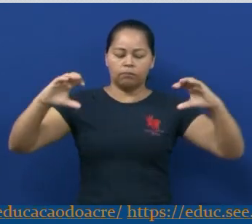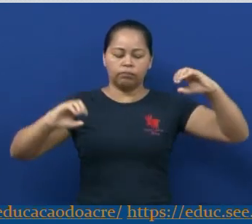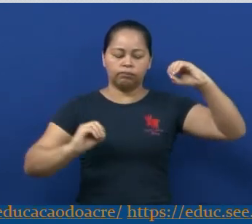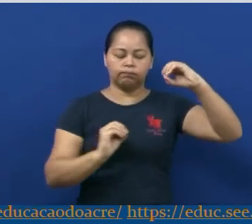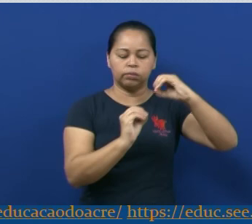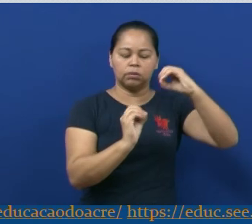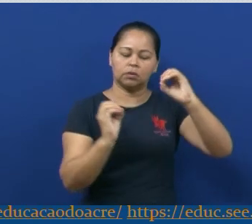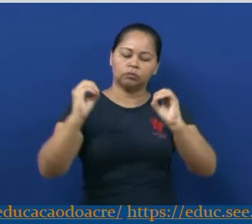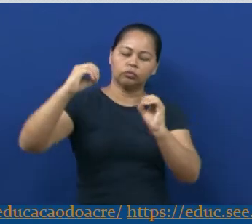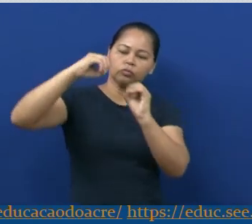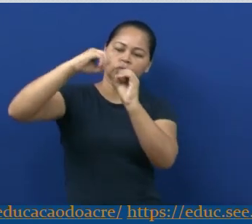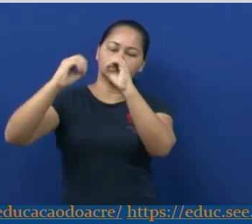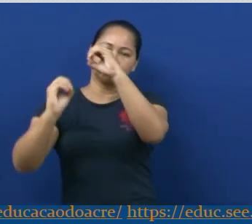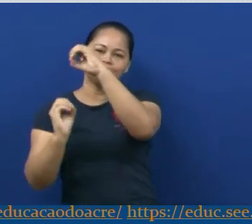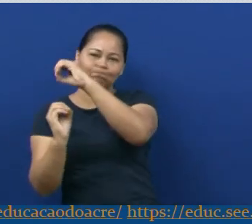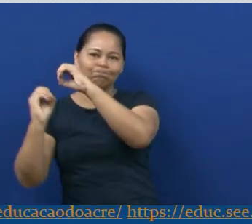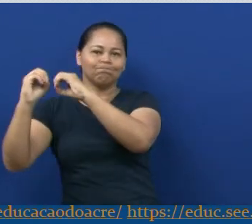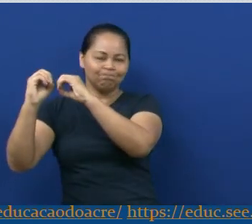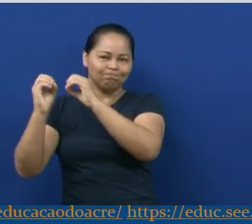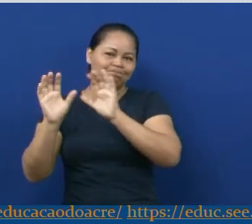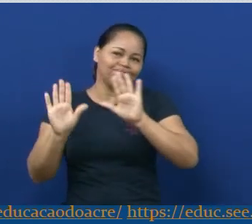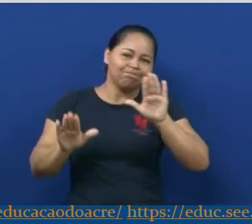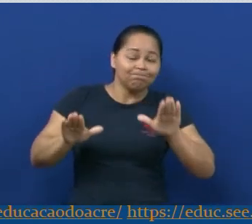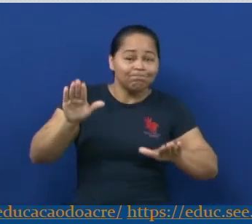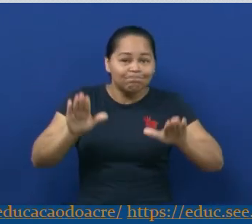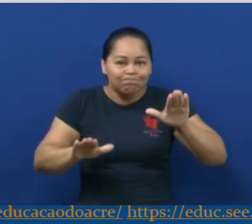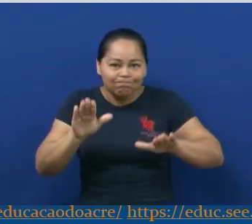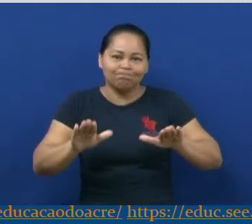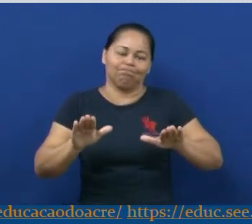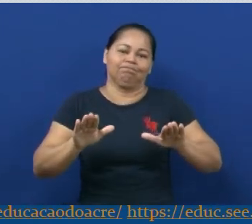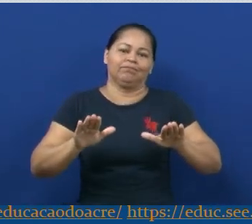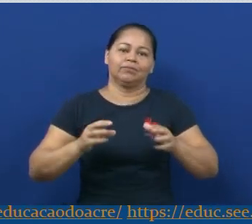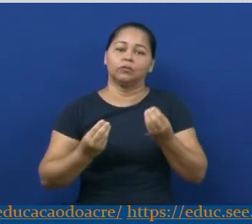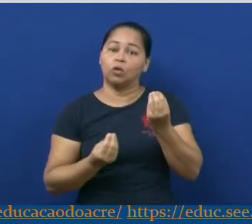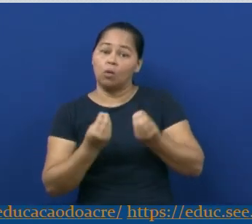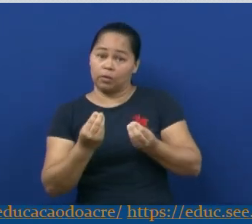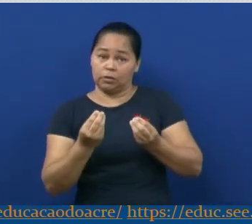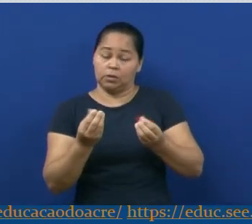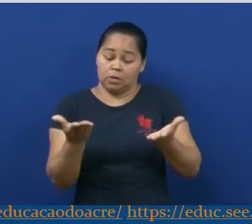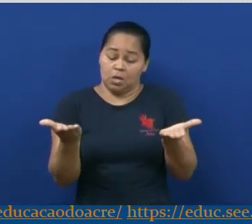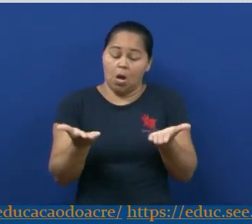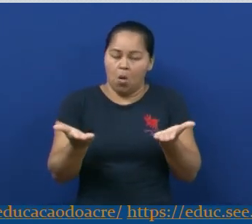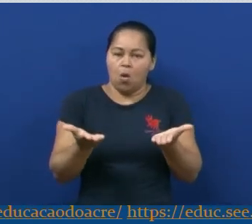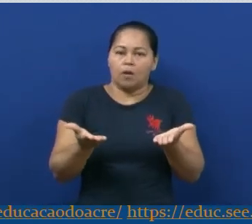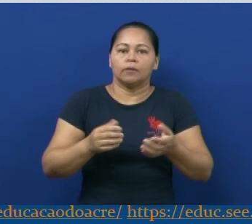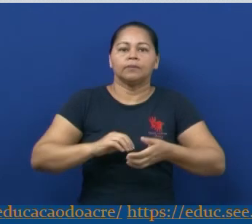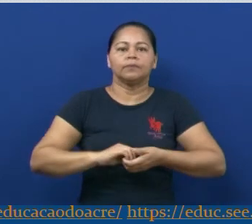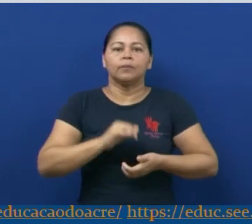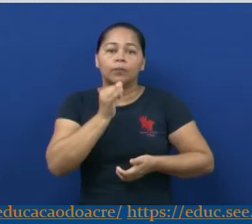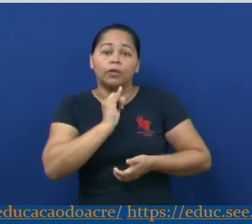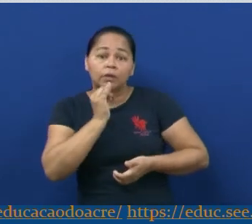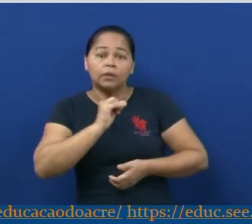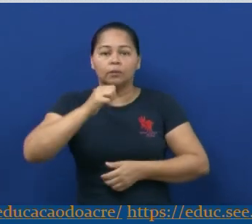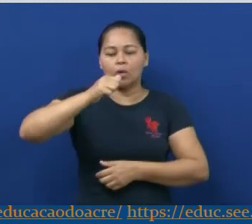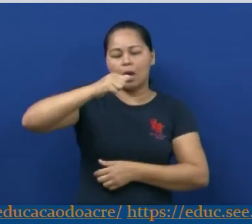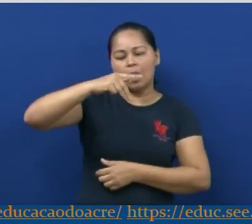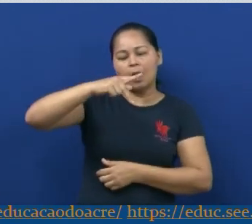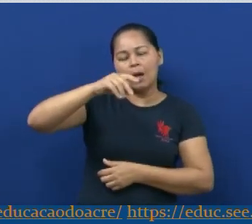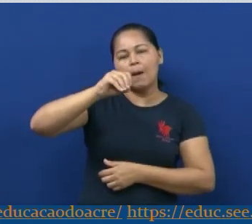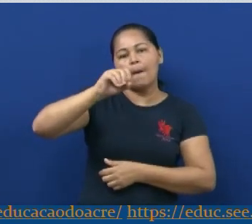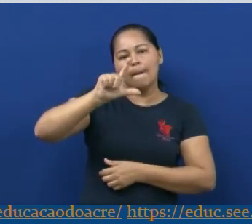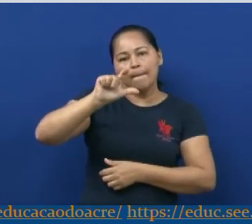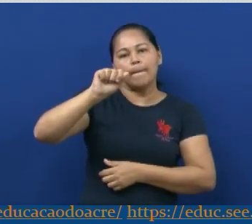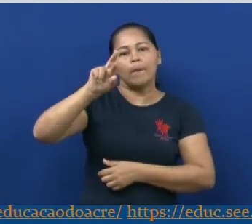umas pelas outras. Então, varia também de acordo com o seu estado físico. Molécula polar vai atrair molécula polar.